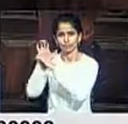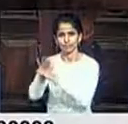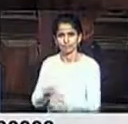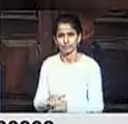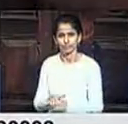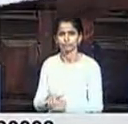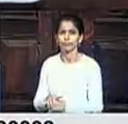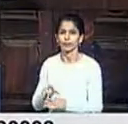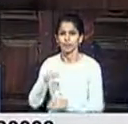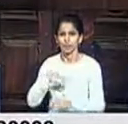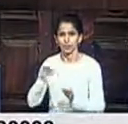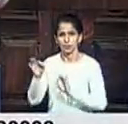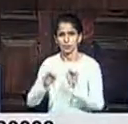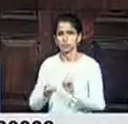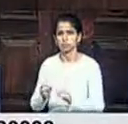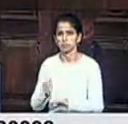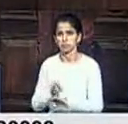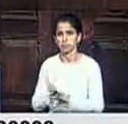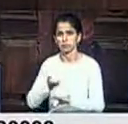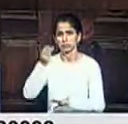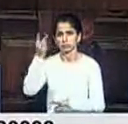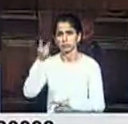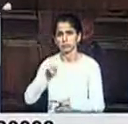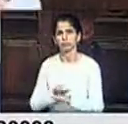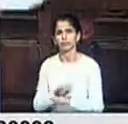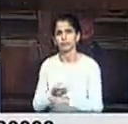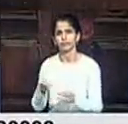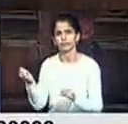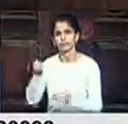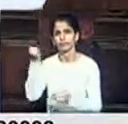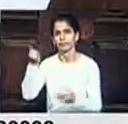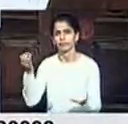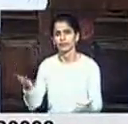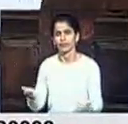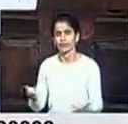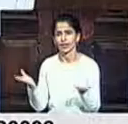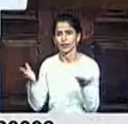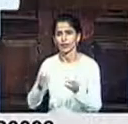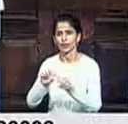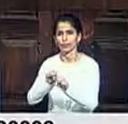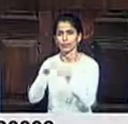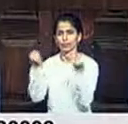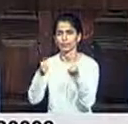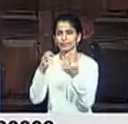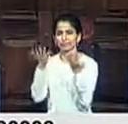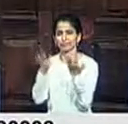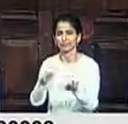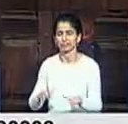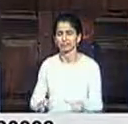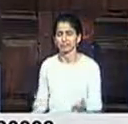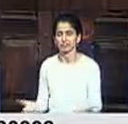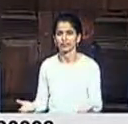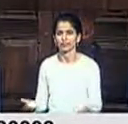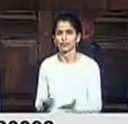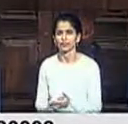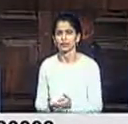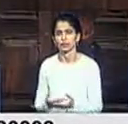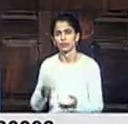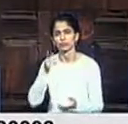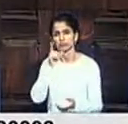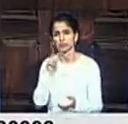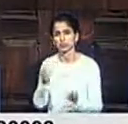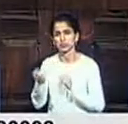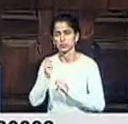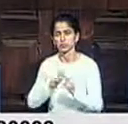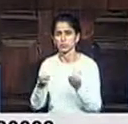projeto premiado, um projeto muito importante, e agora vai desmontar os projetos sociais para arrecadar muito menos